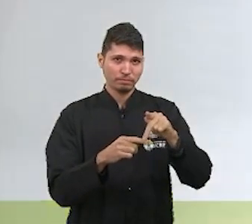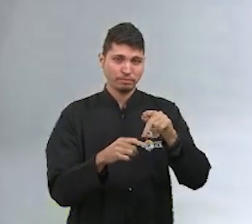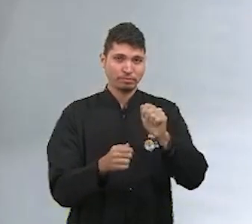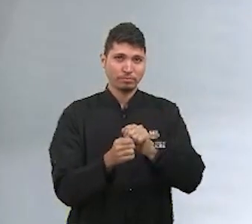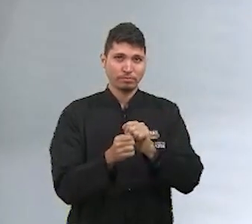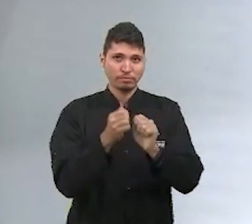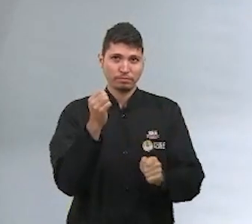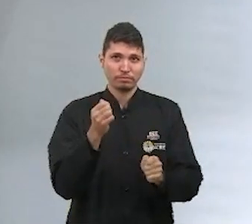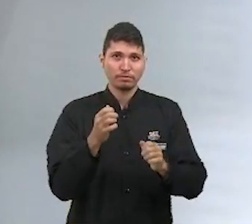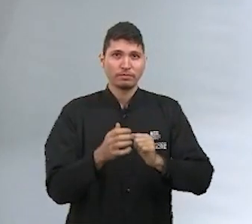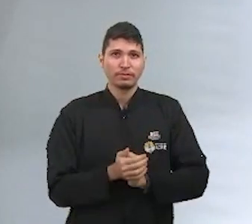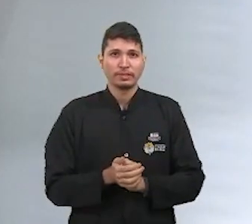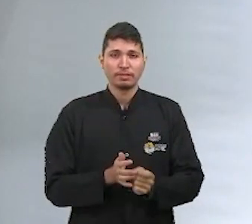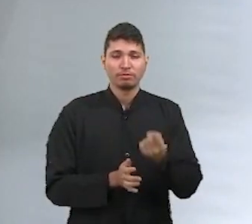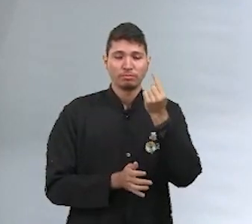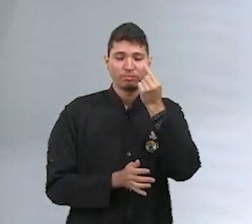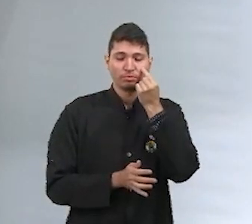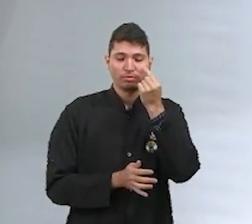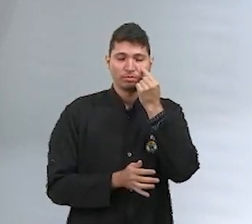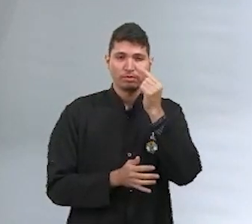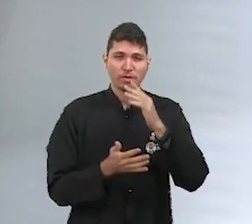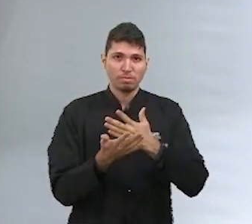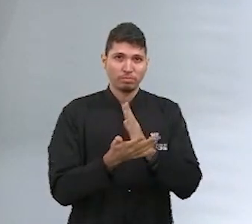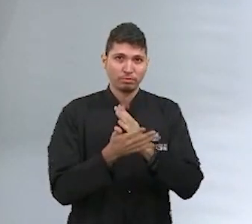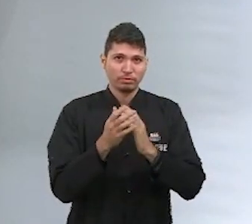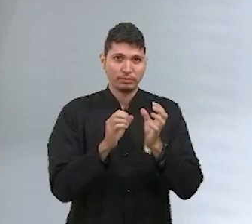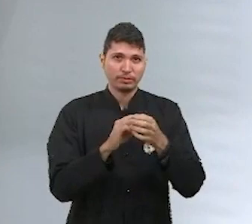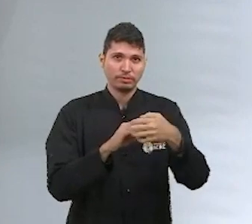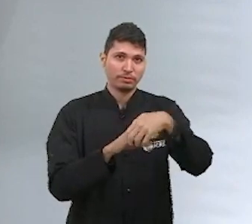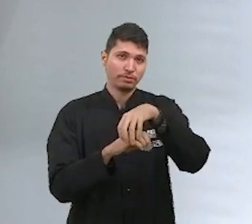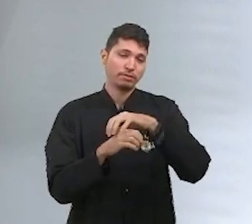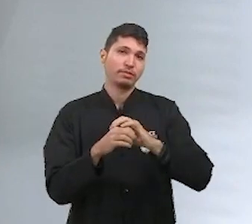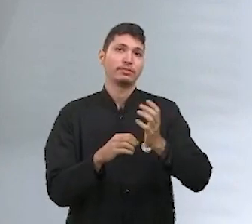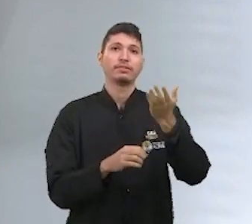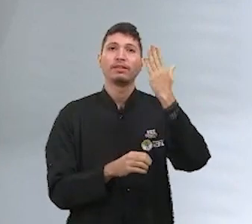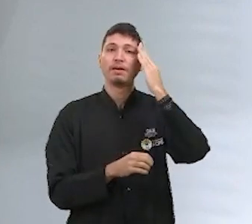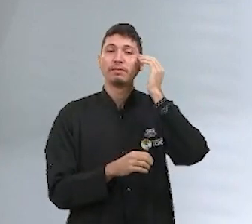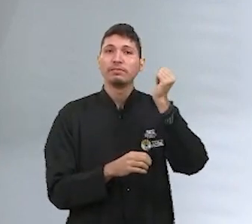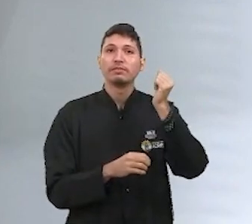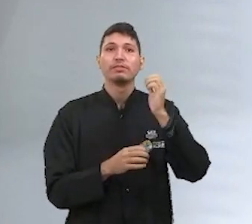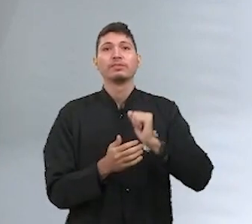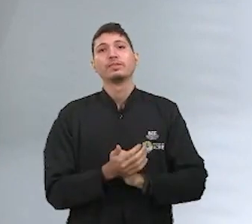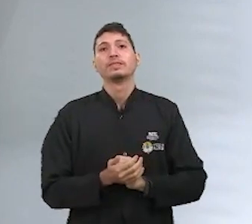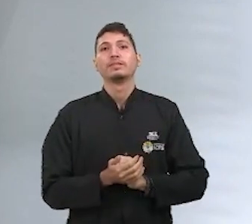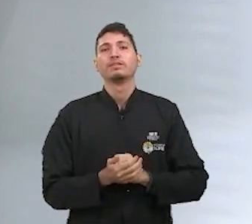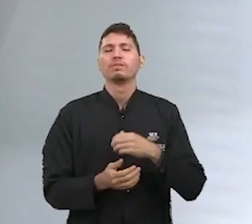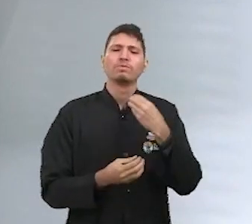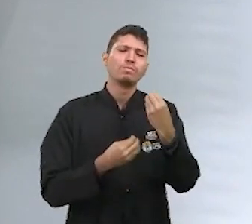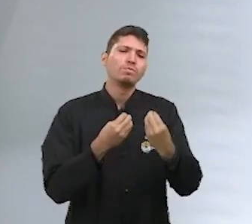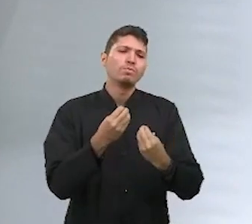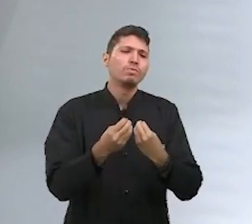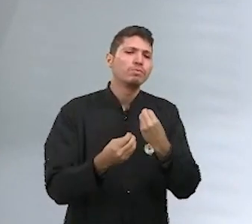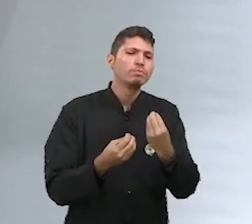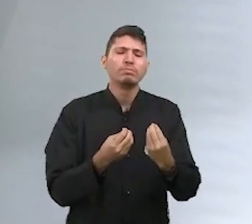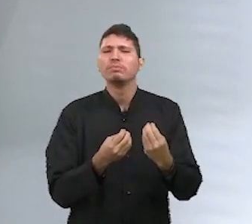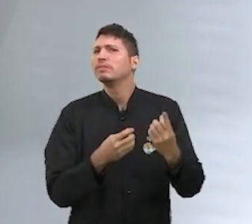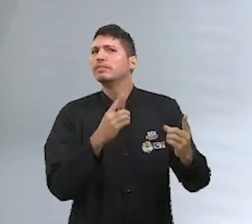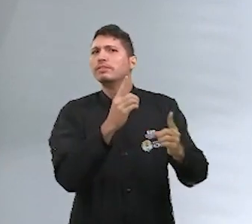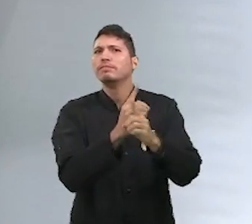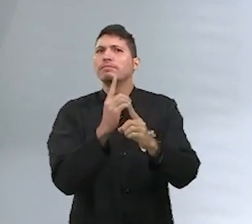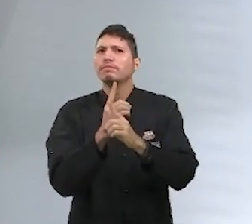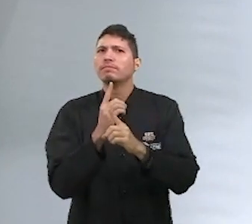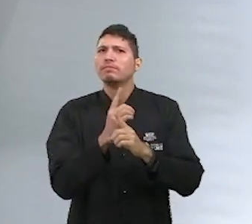Vamos então analisar algumas moléculas, né? E saber realmente identificá-las de acordo com a